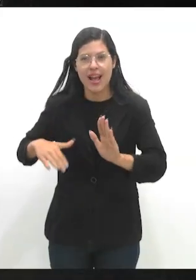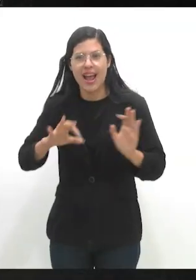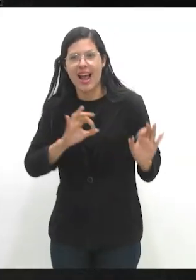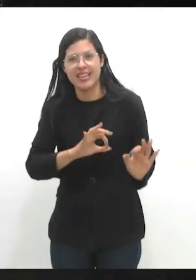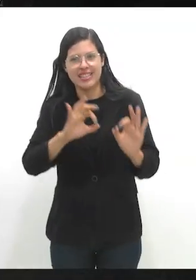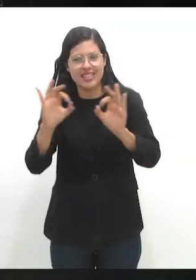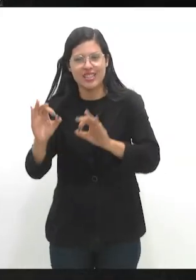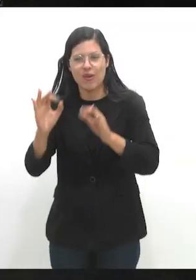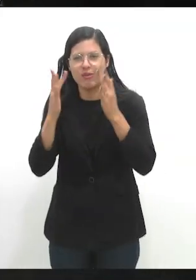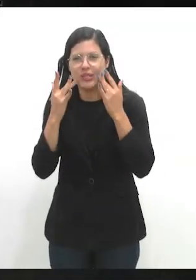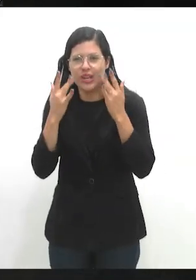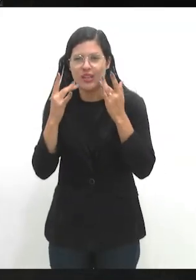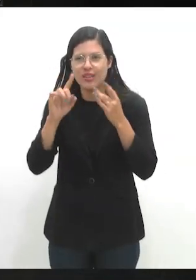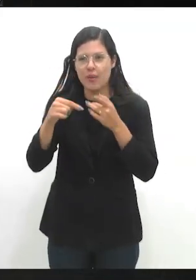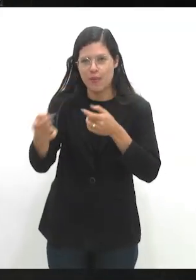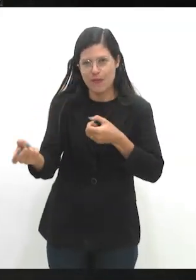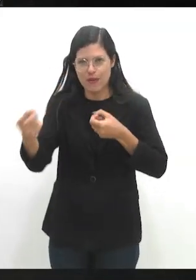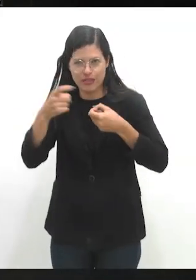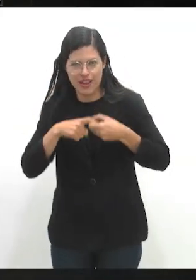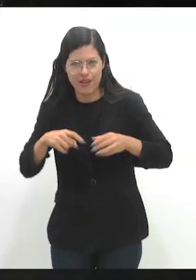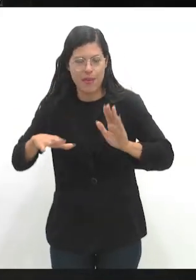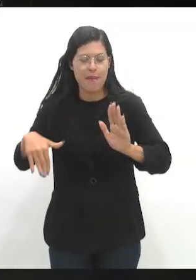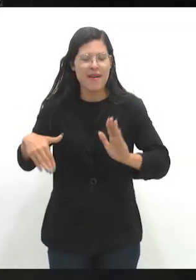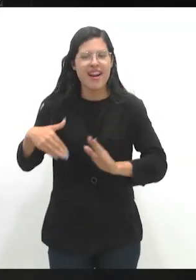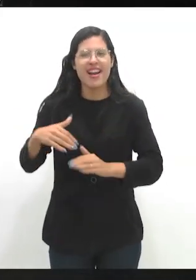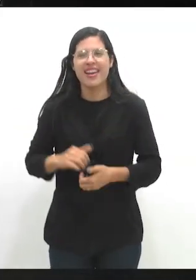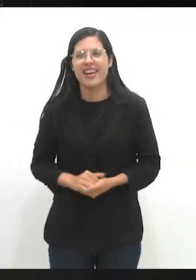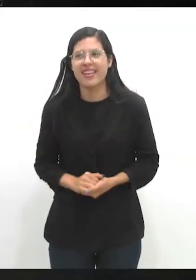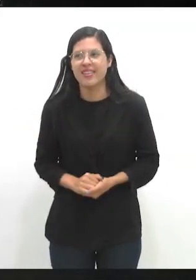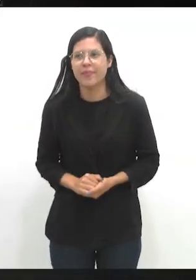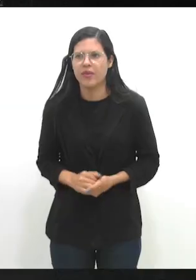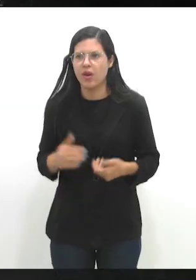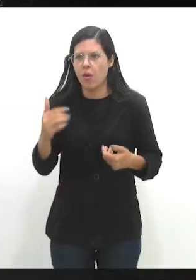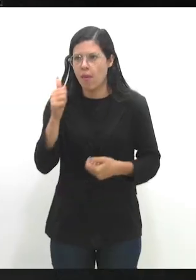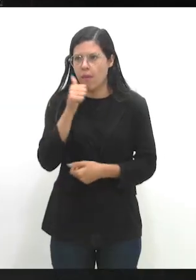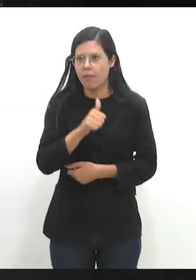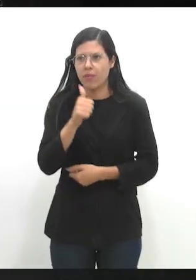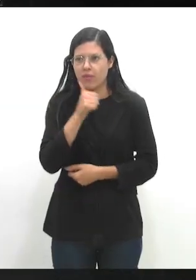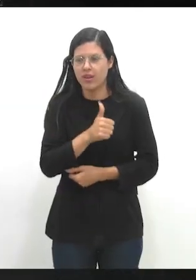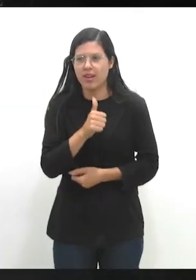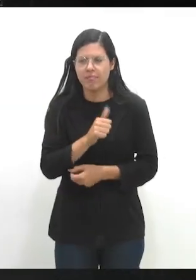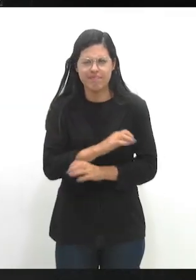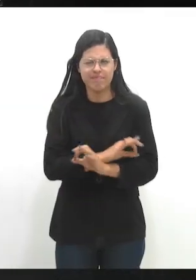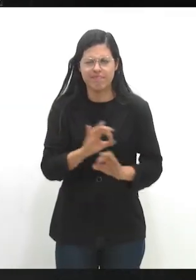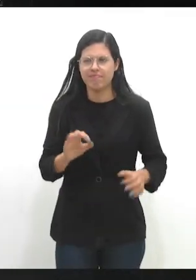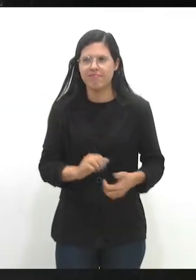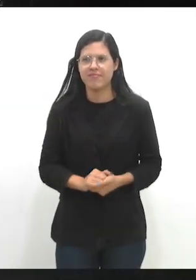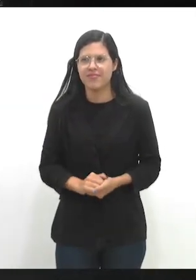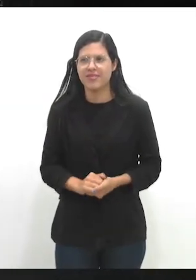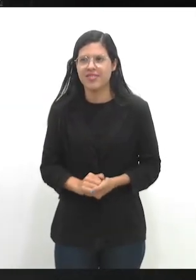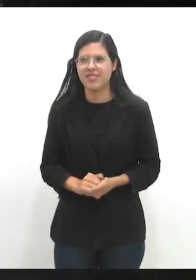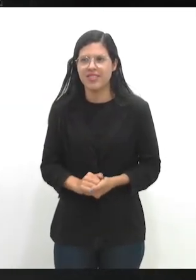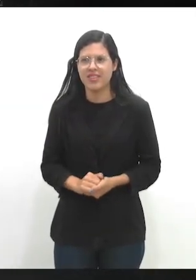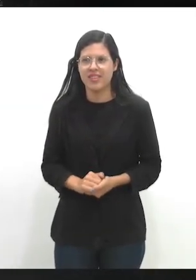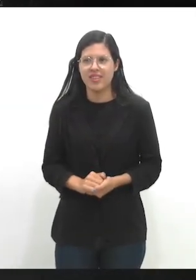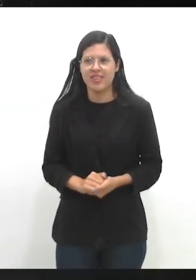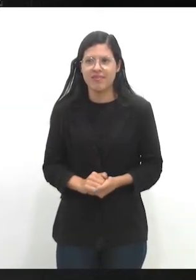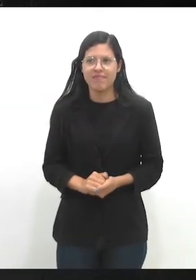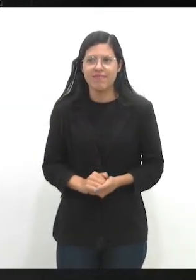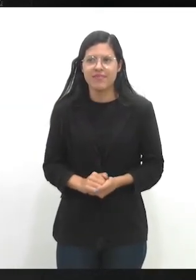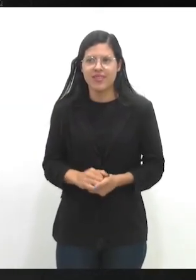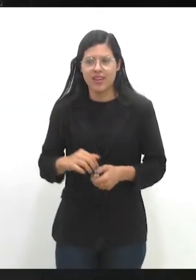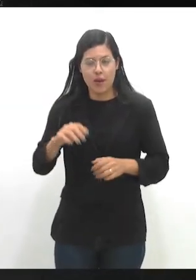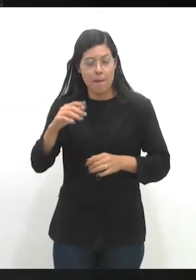Troll e voltavam para a praia. Exatamente. Era uma loucura, foi uma coisa. E ela era uma mulher, ela não era. Formou uma plateia, era a televisão formando plateia